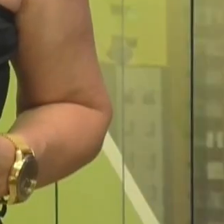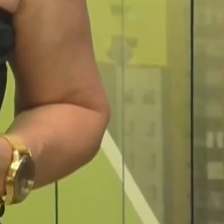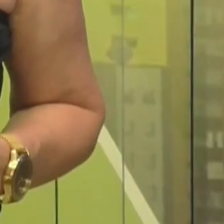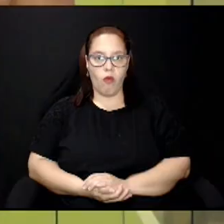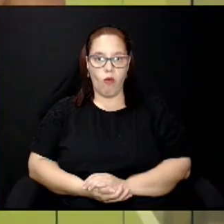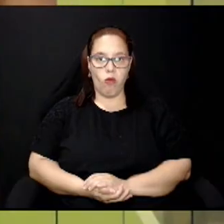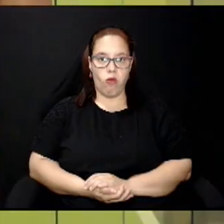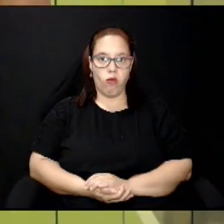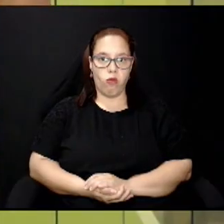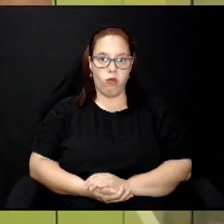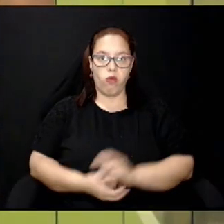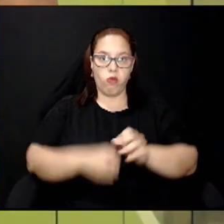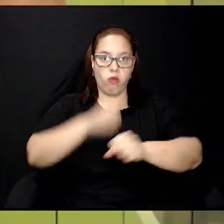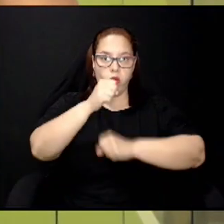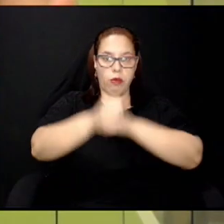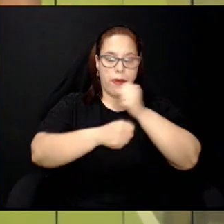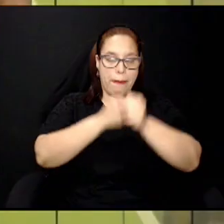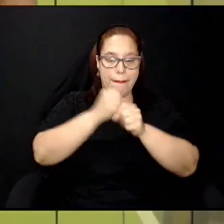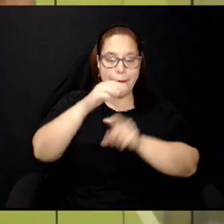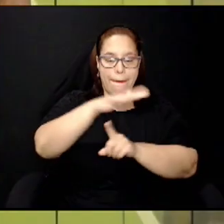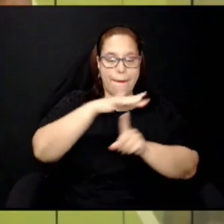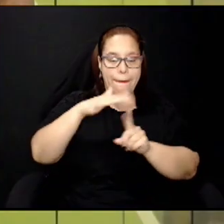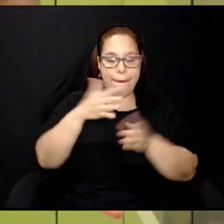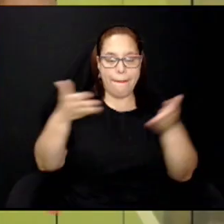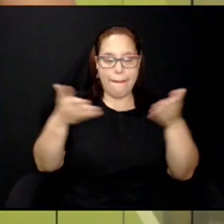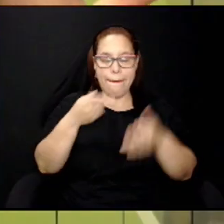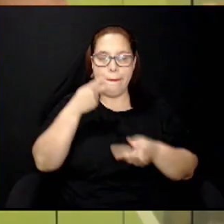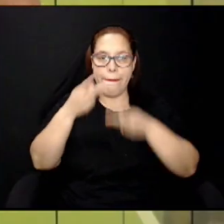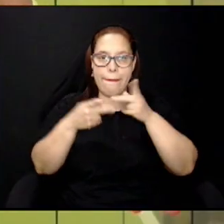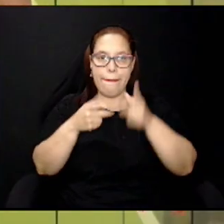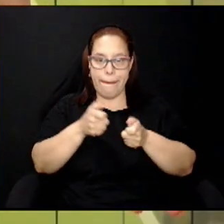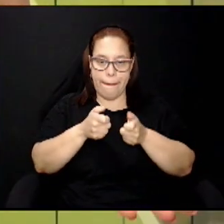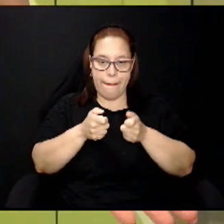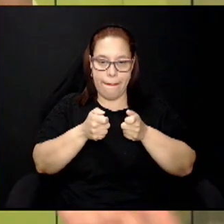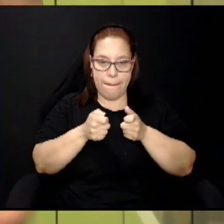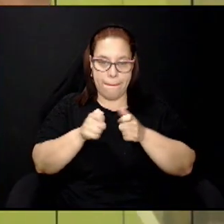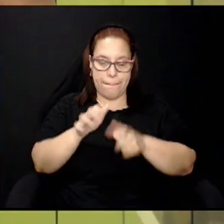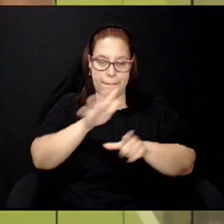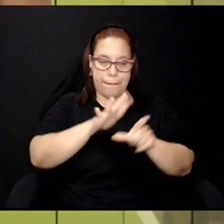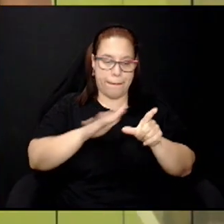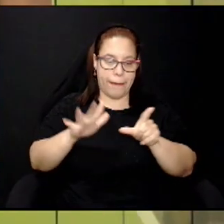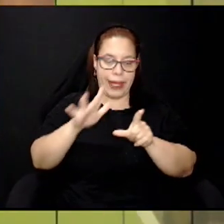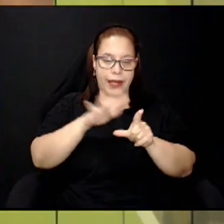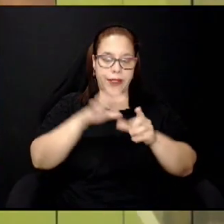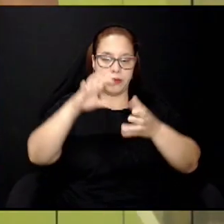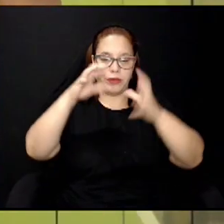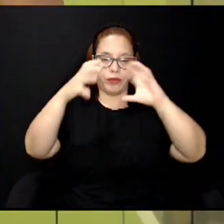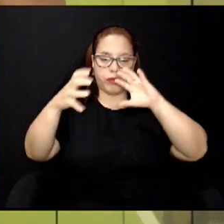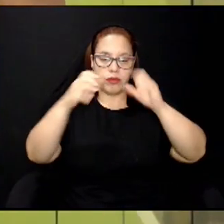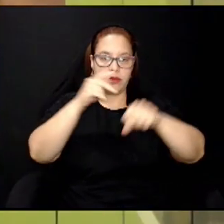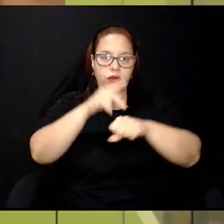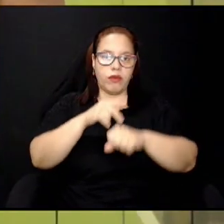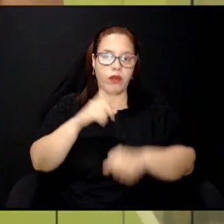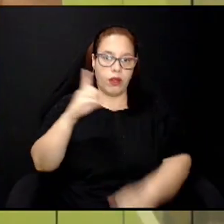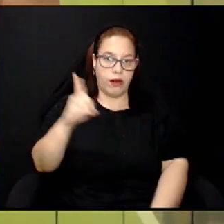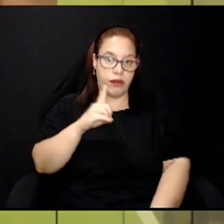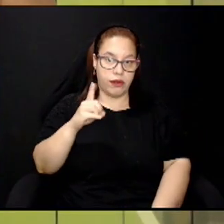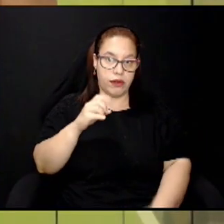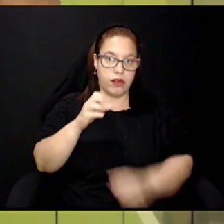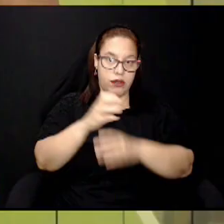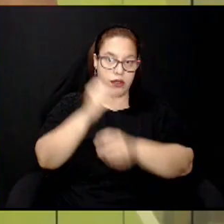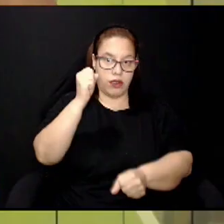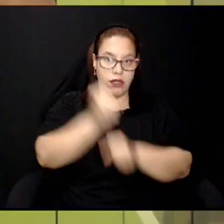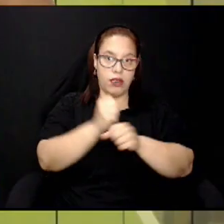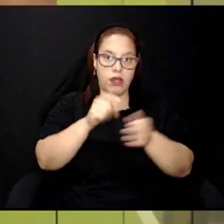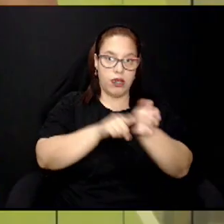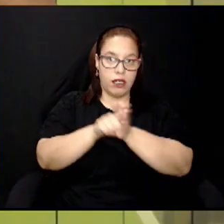No Giro Ambiental de hoje vamos falar de jogos didáticos e climáticos desenvolvido pelo Laboratório de Pesquisa em